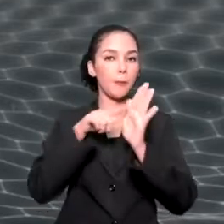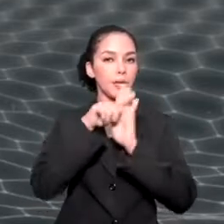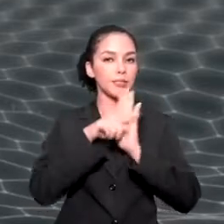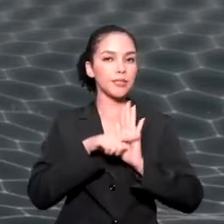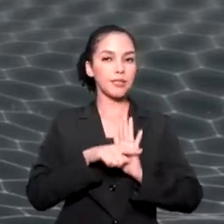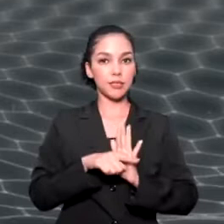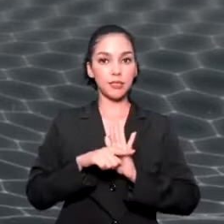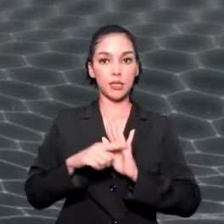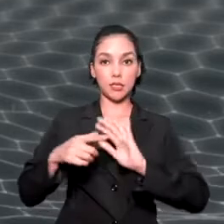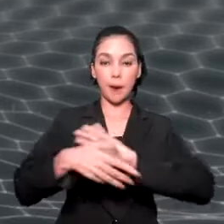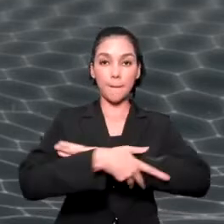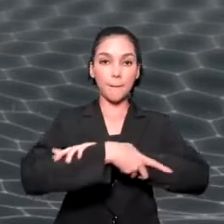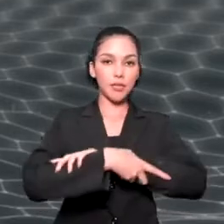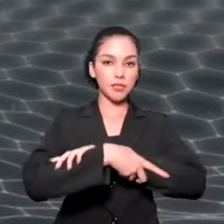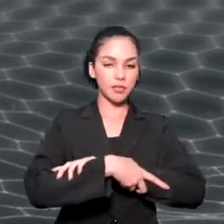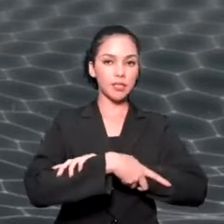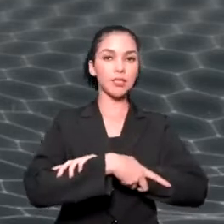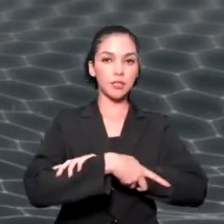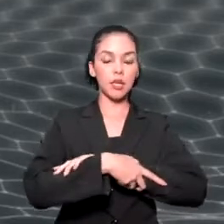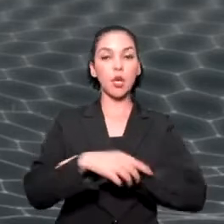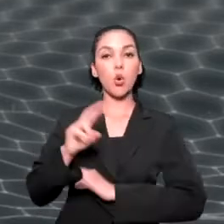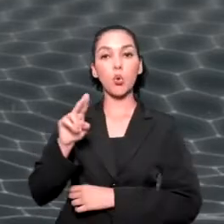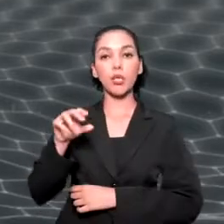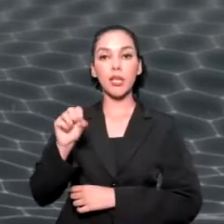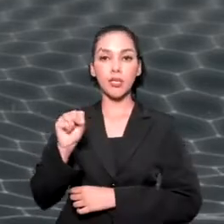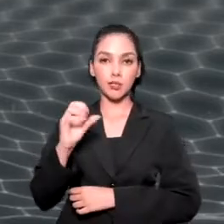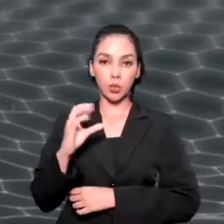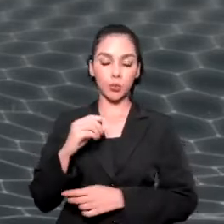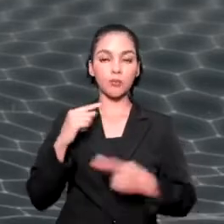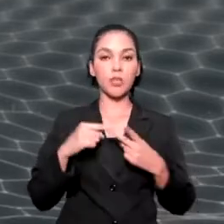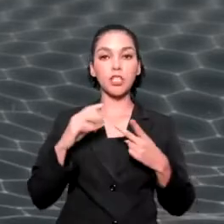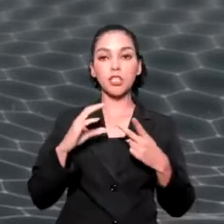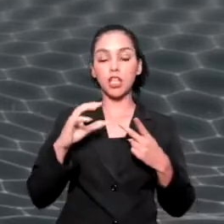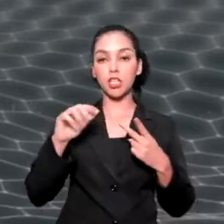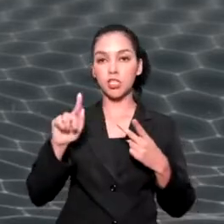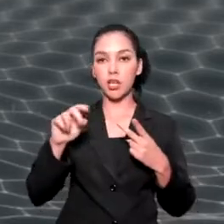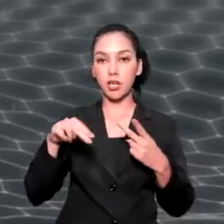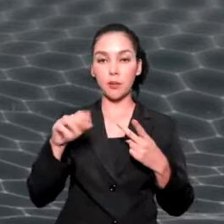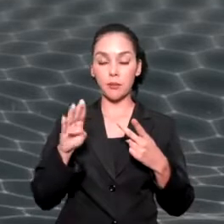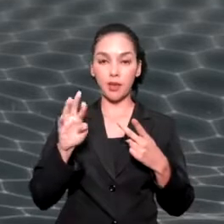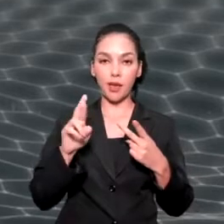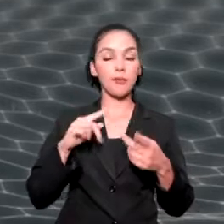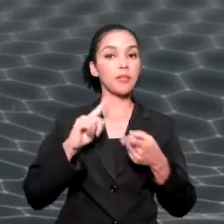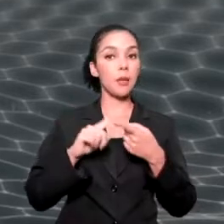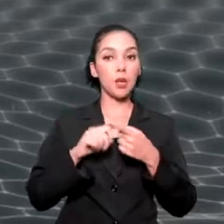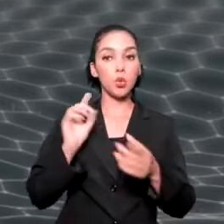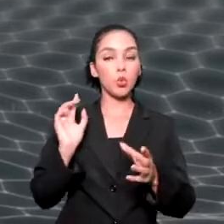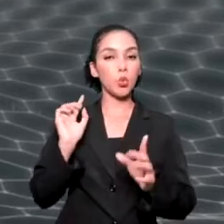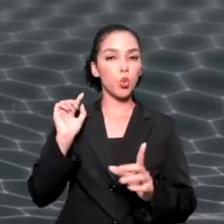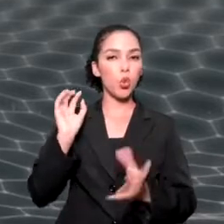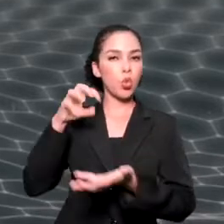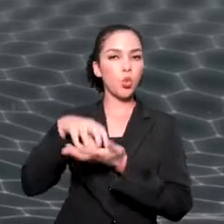desenvolvemos estudos e pesquisas aplicadas em parceria com entidades como a Unesco, o CGIBR